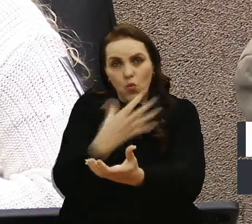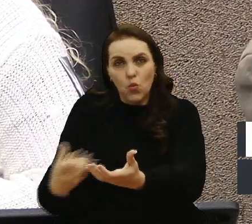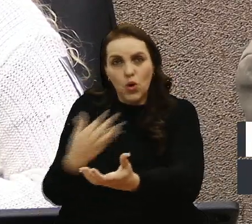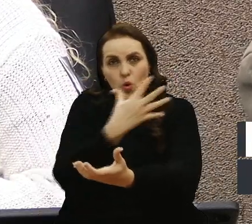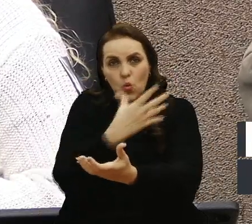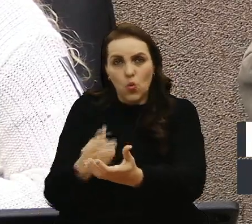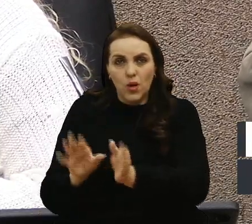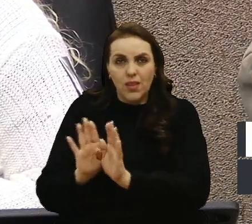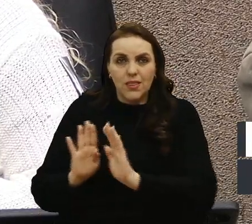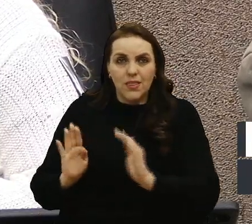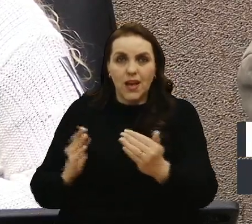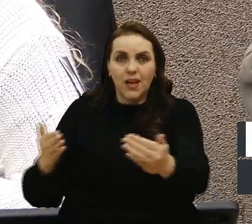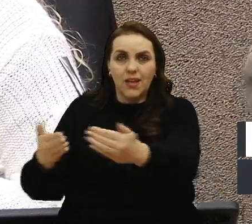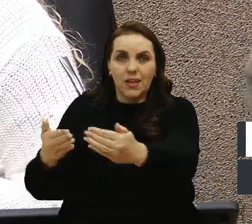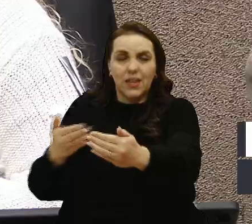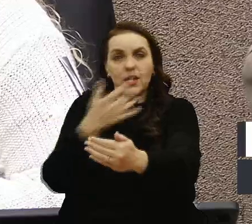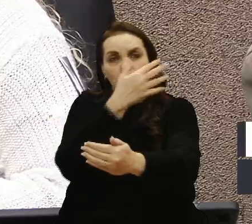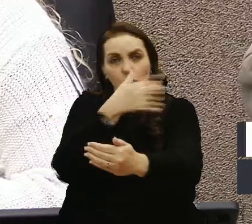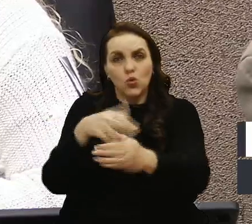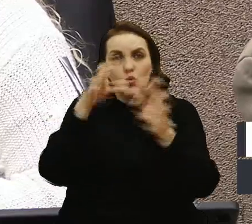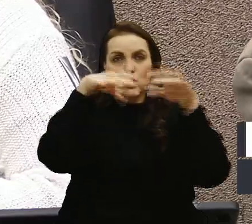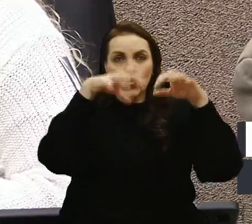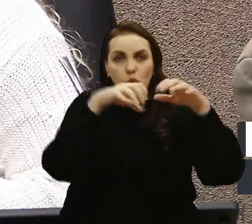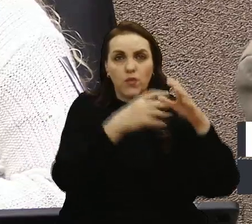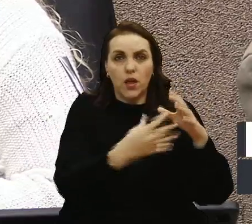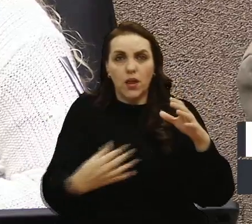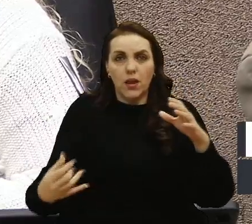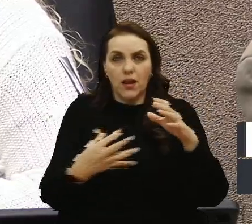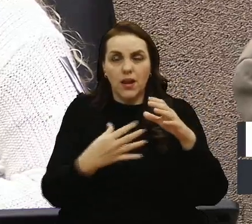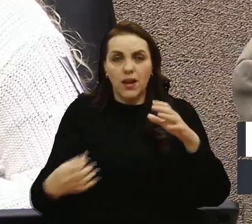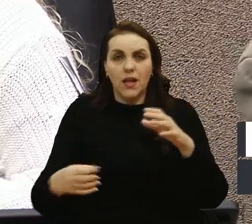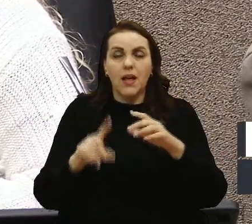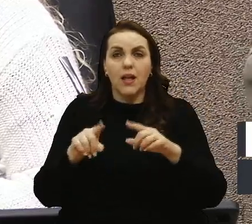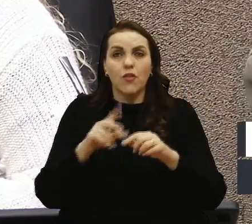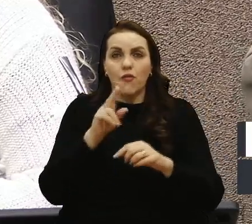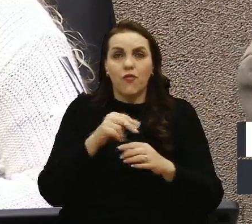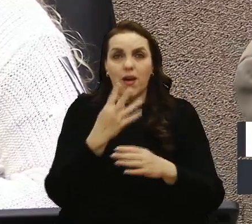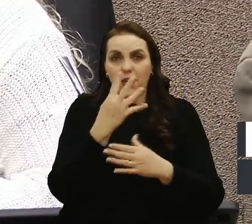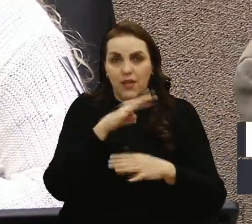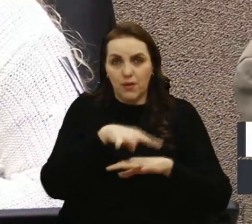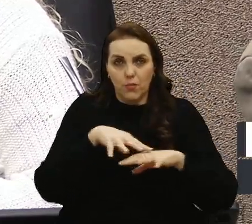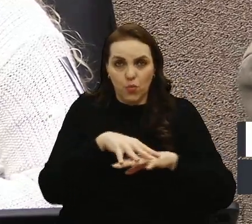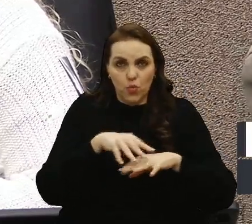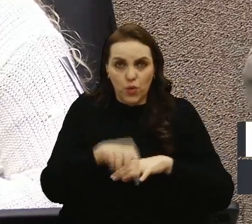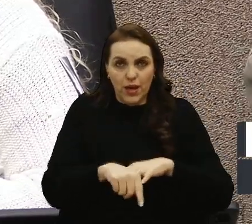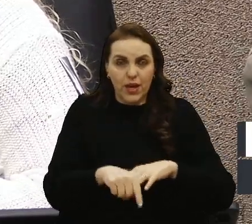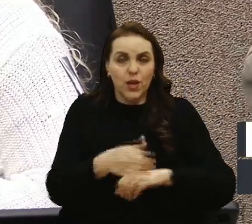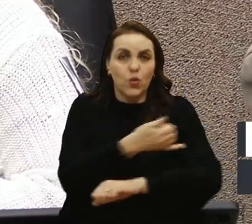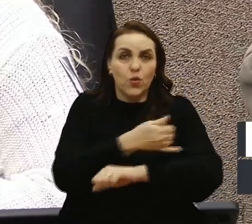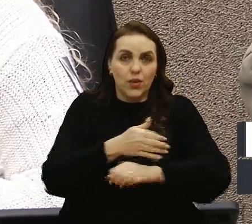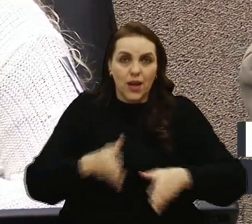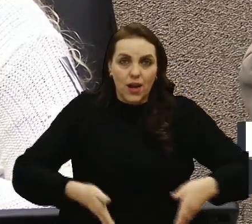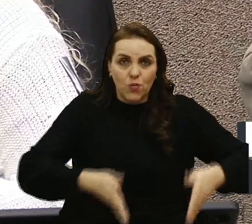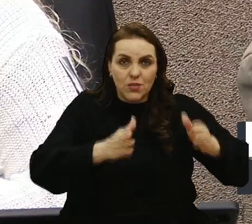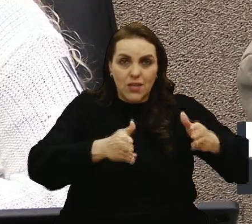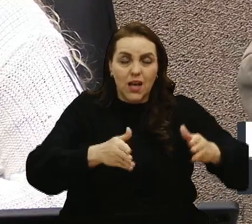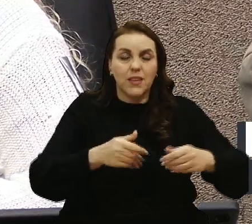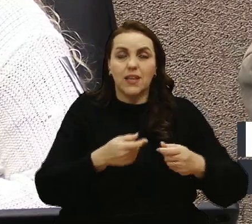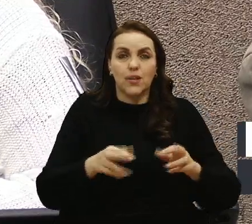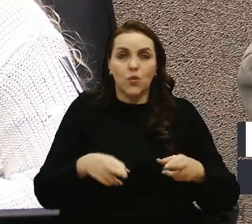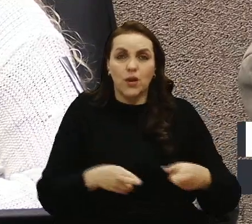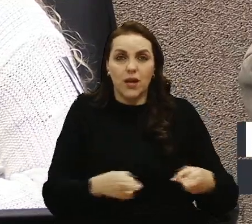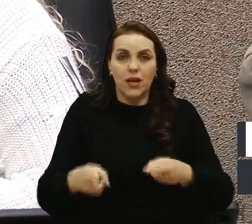enquanto esse tanque está recebendo a água, ela não está indo para o bueiro, ela não está indo para a calçada, ela não está indo para o córrego. Isso